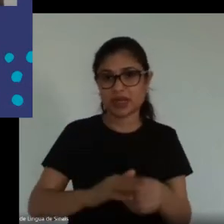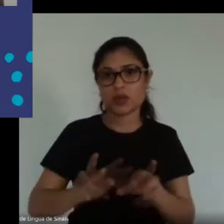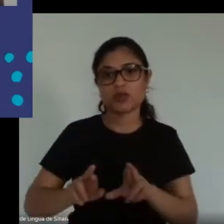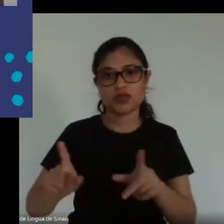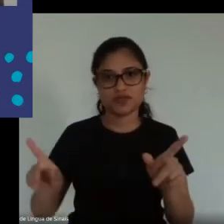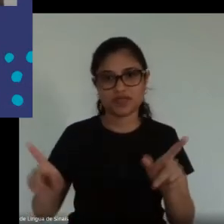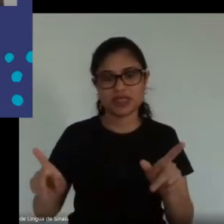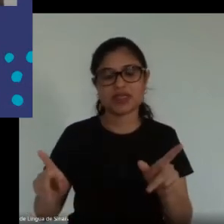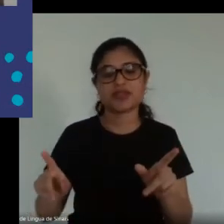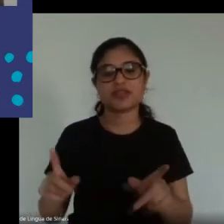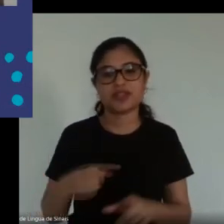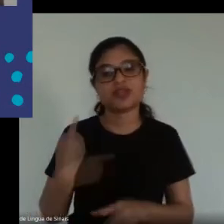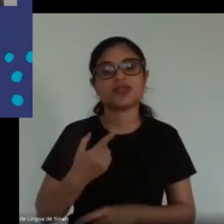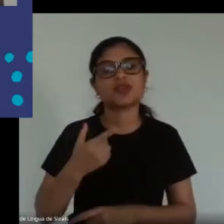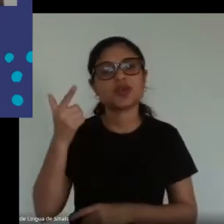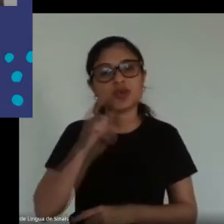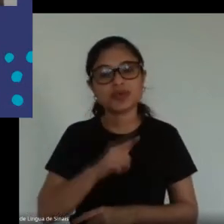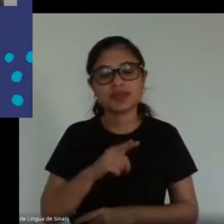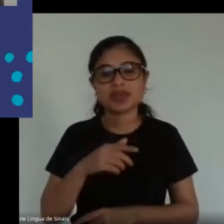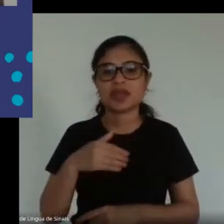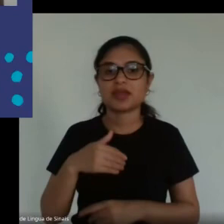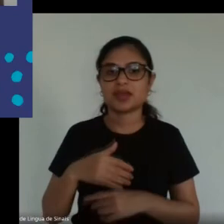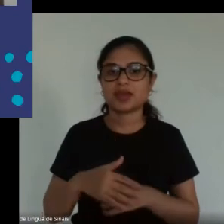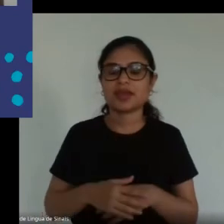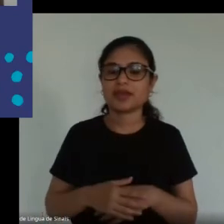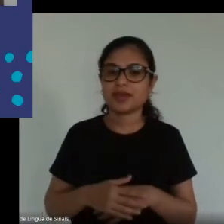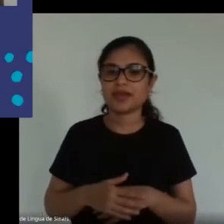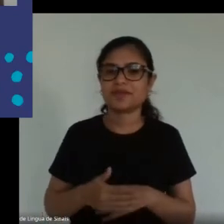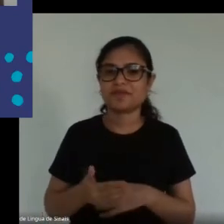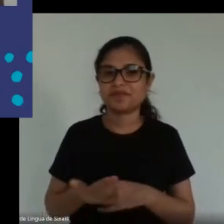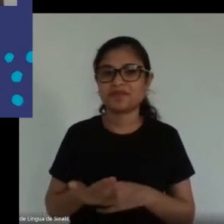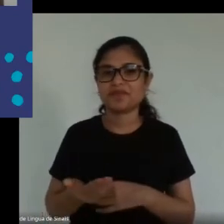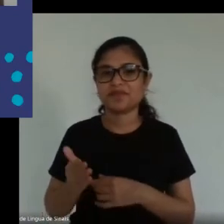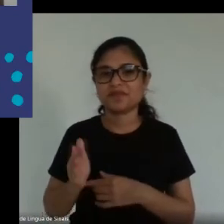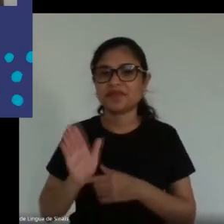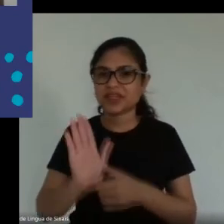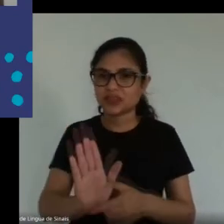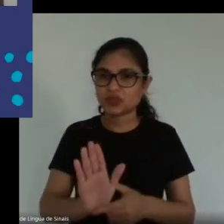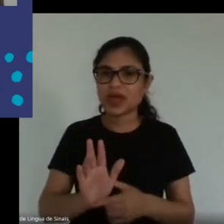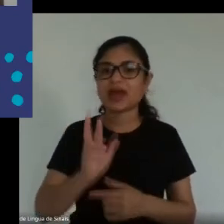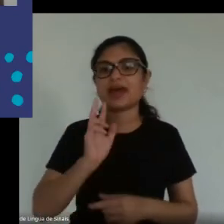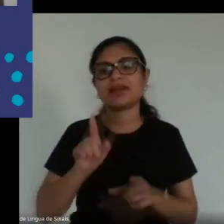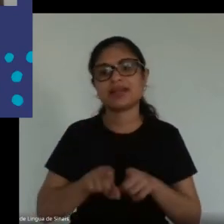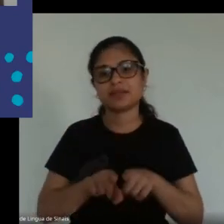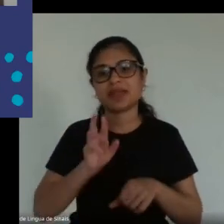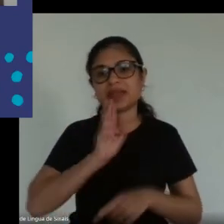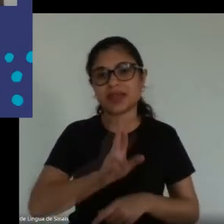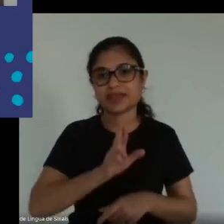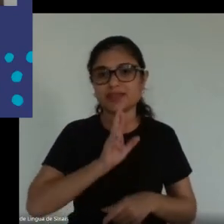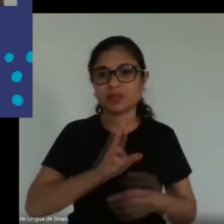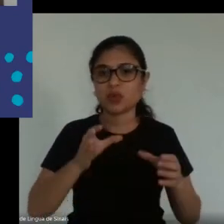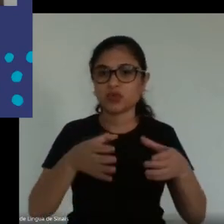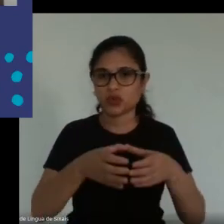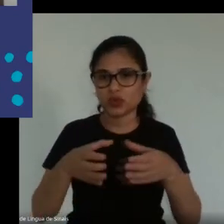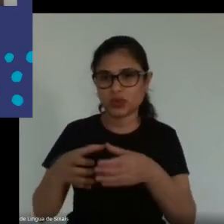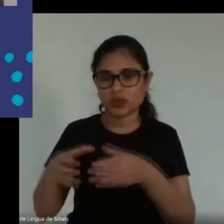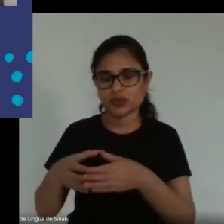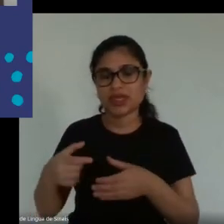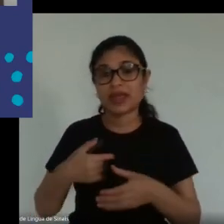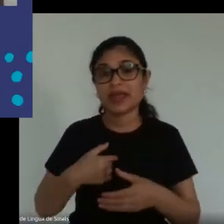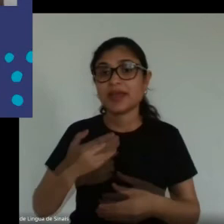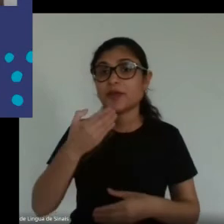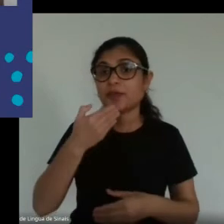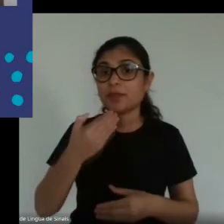possa dar mais respostas para os nossos grupos, tá? Eu faço um apelo aí para o